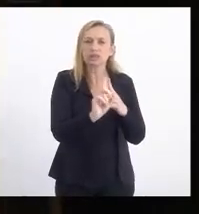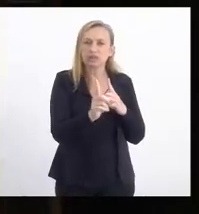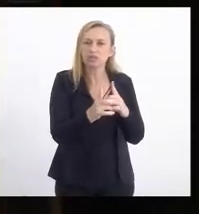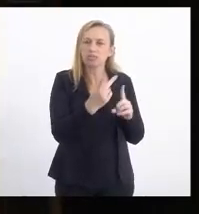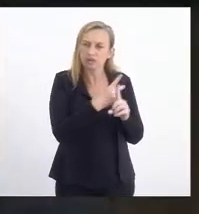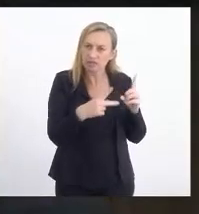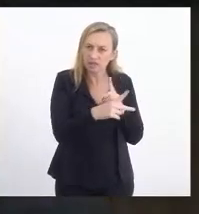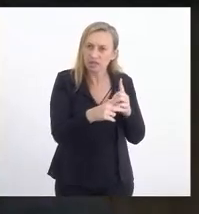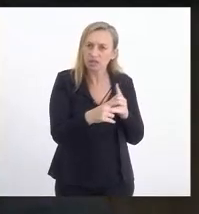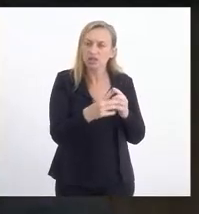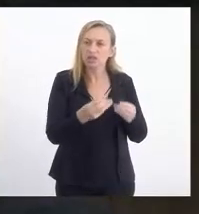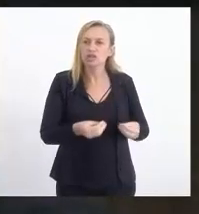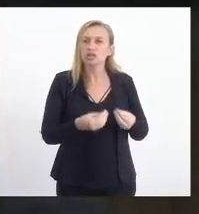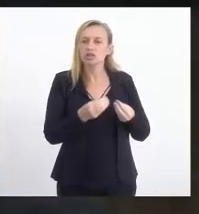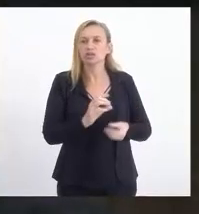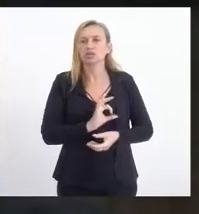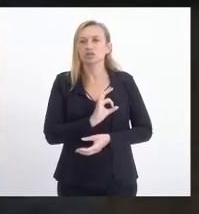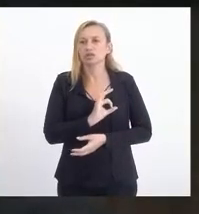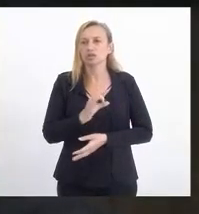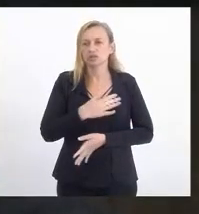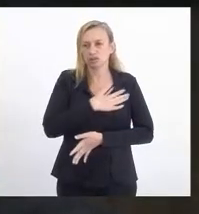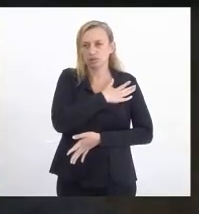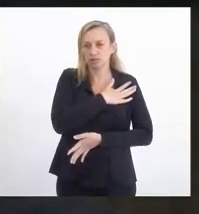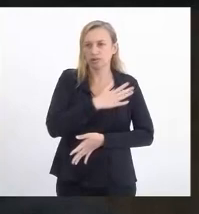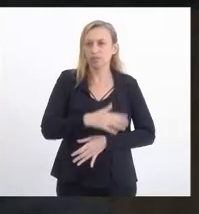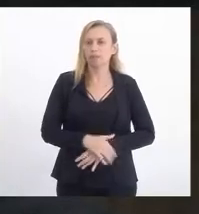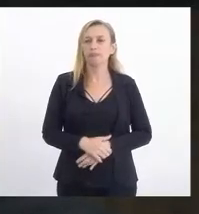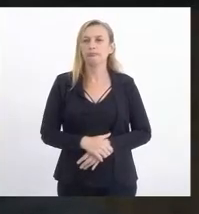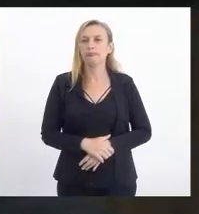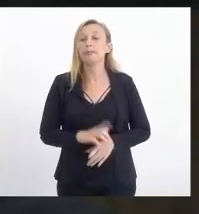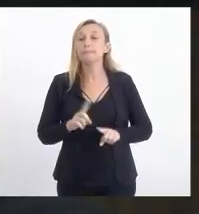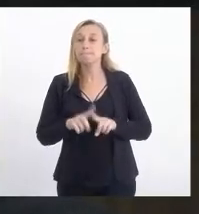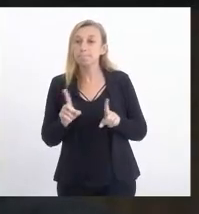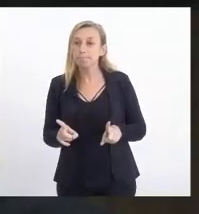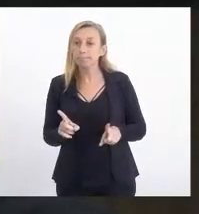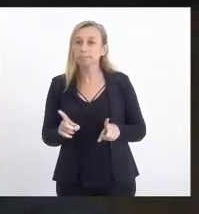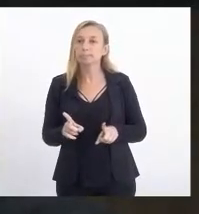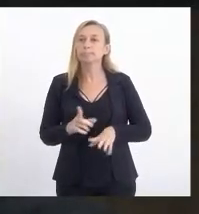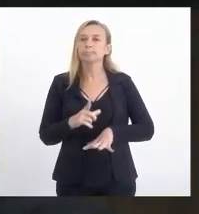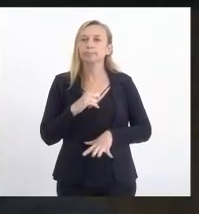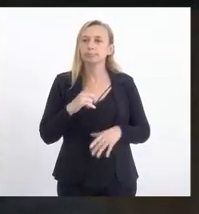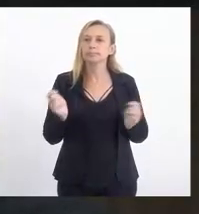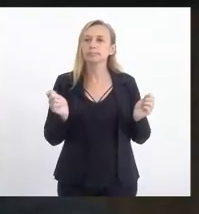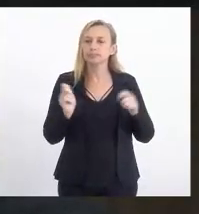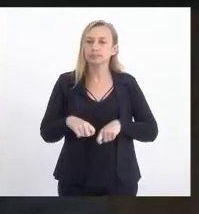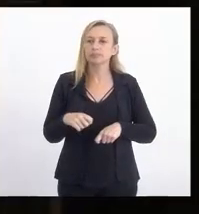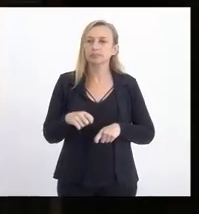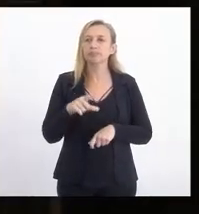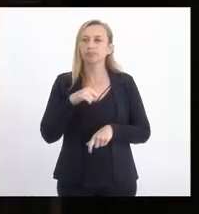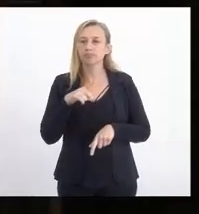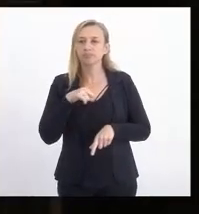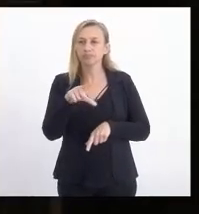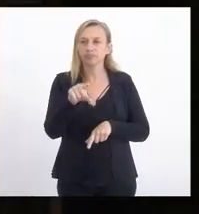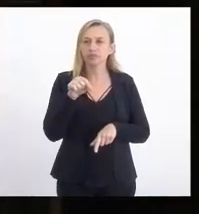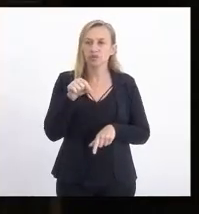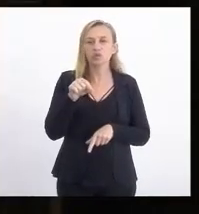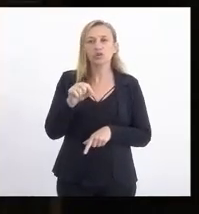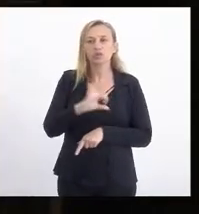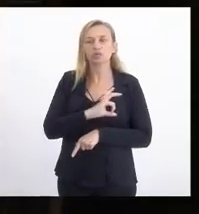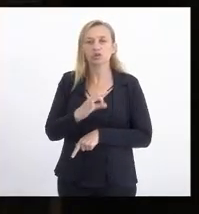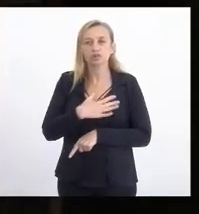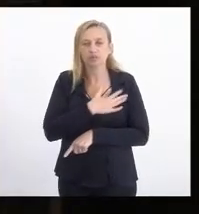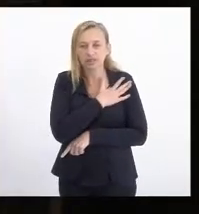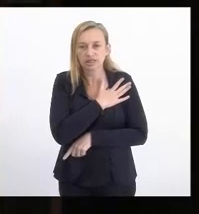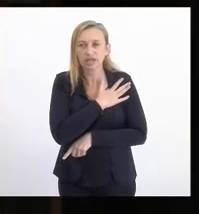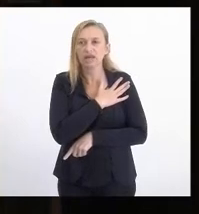presenciar uma contribuição militar que era um antigo desconto Previdenciário mas em havendo a possibilidade de opção do militar